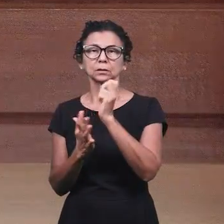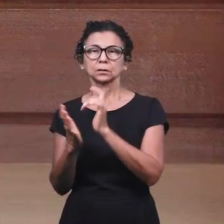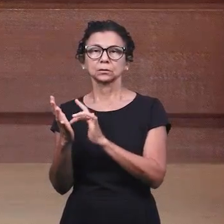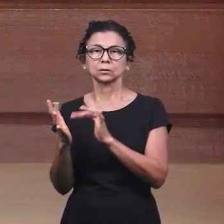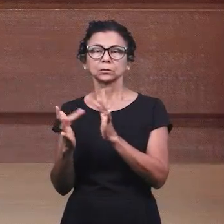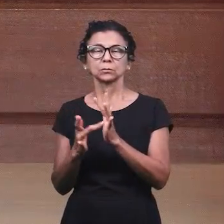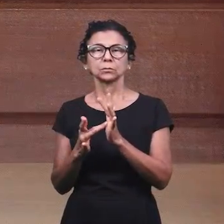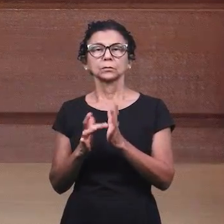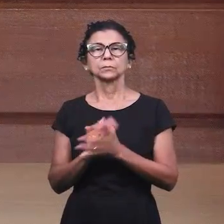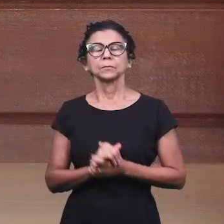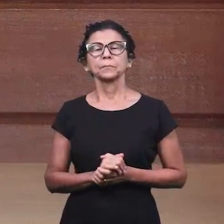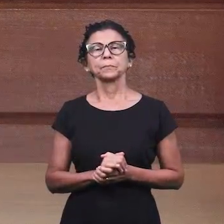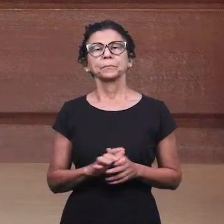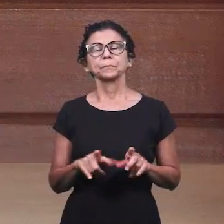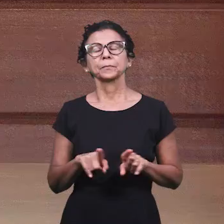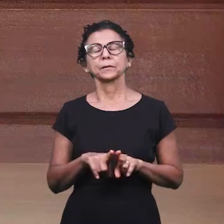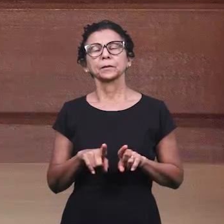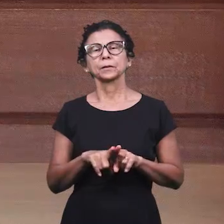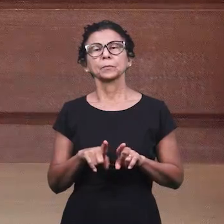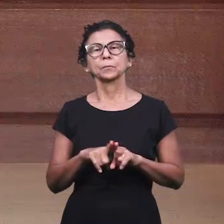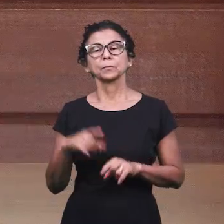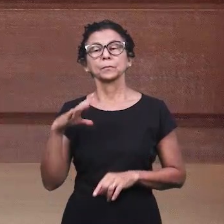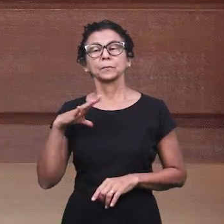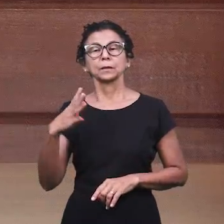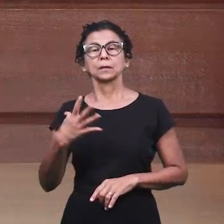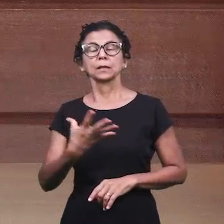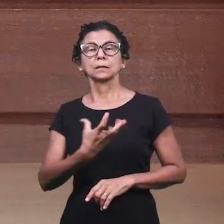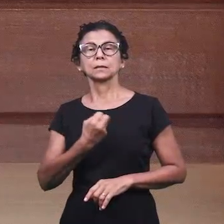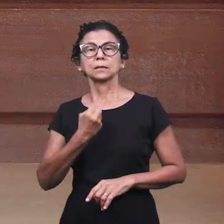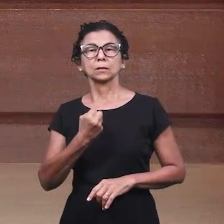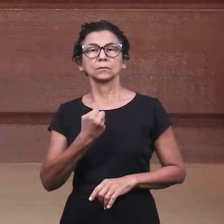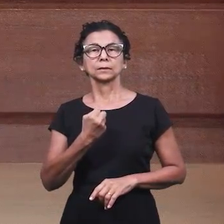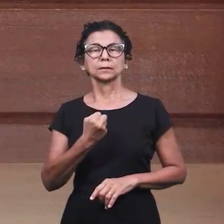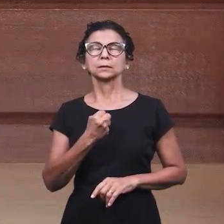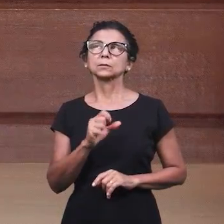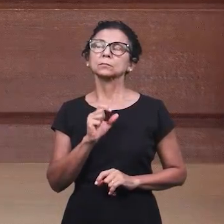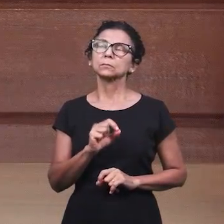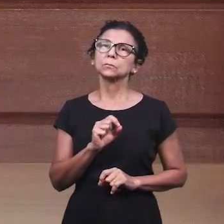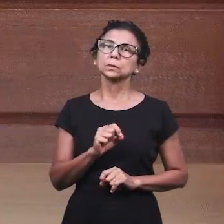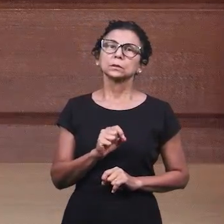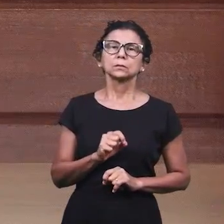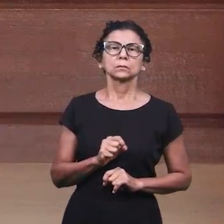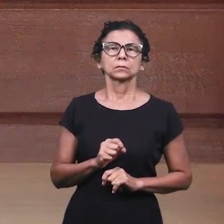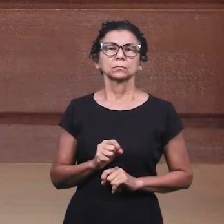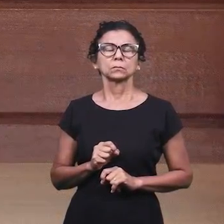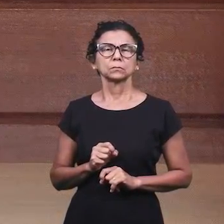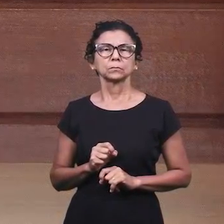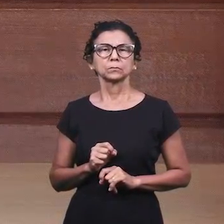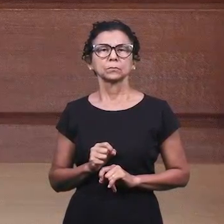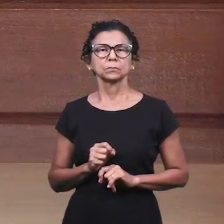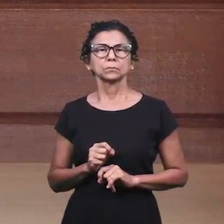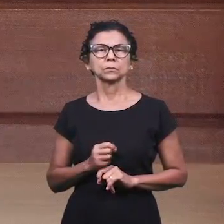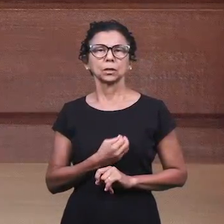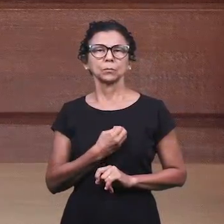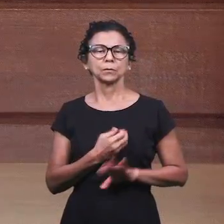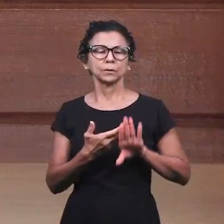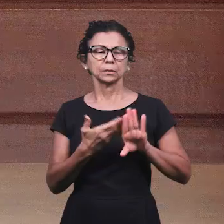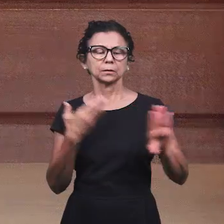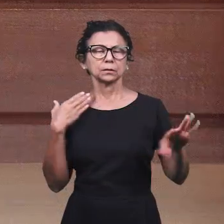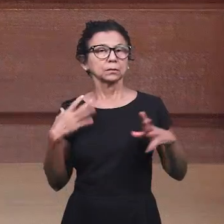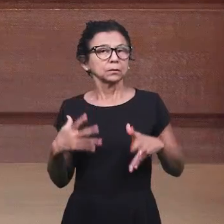sangue. Então, é o poder do sangue de Jesus. É o clamor constante na nossa vida. No verso 16 diz assim,